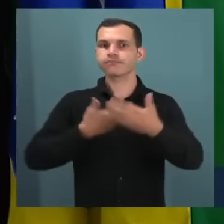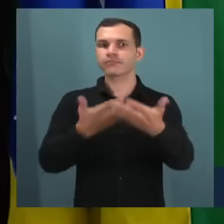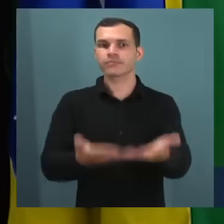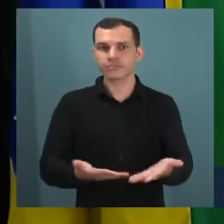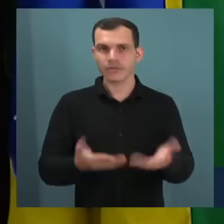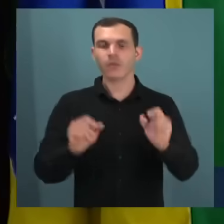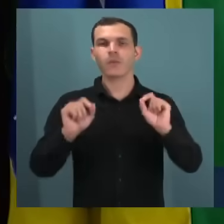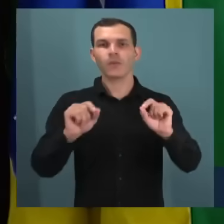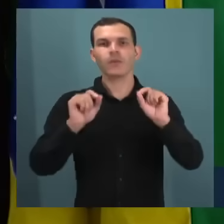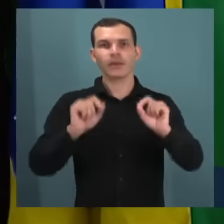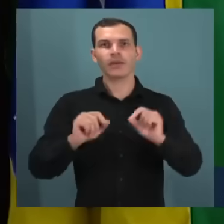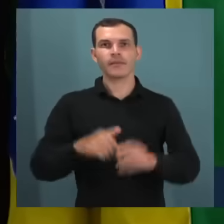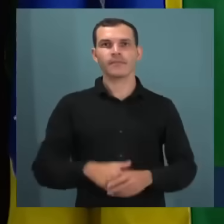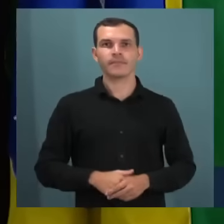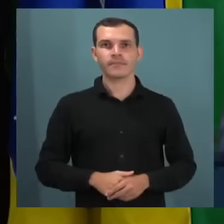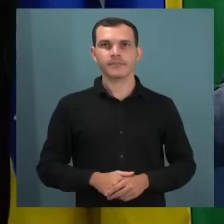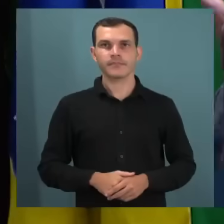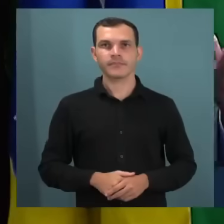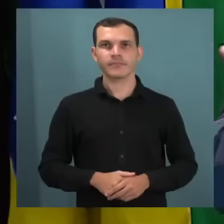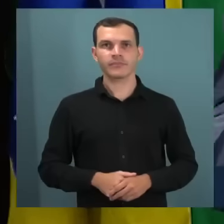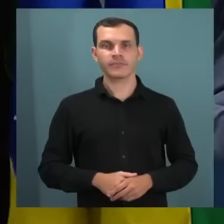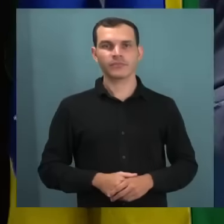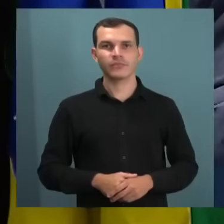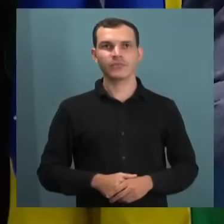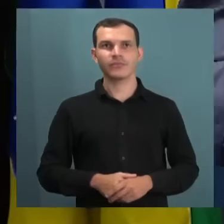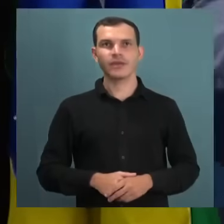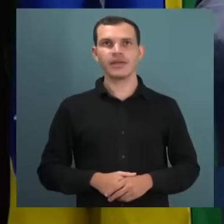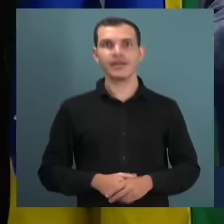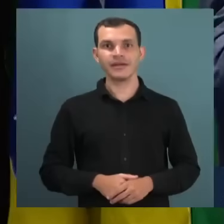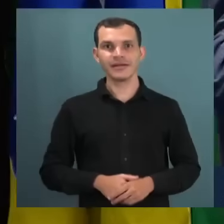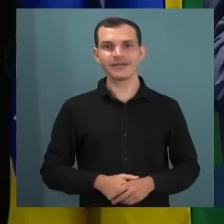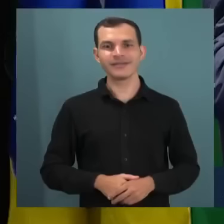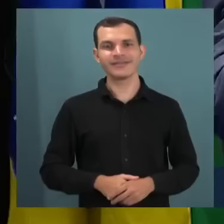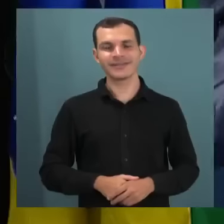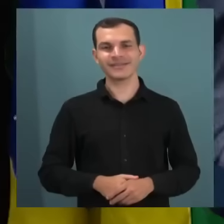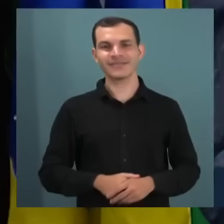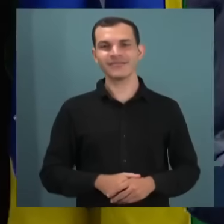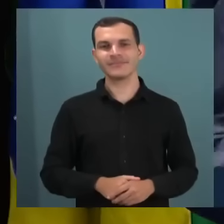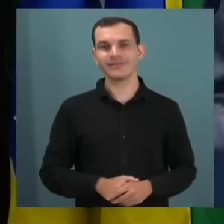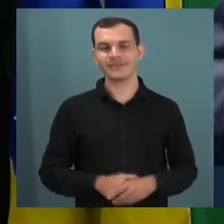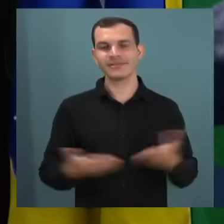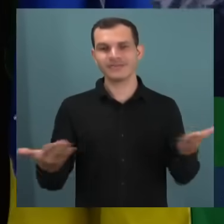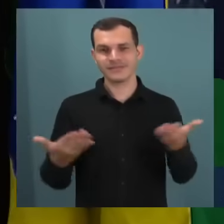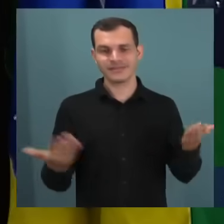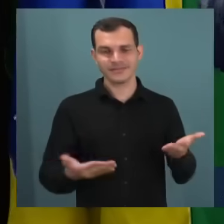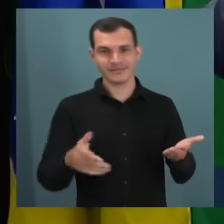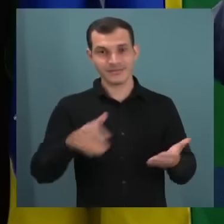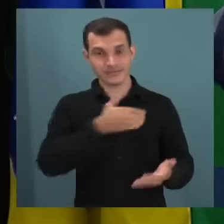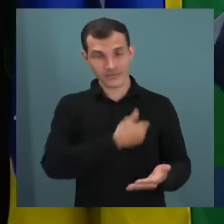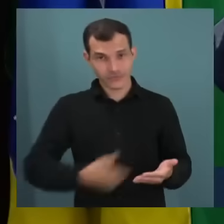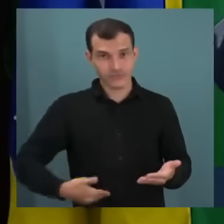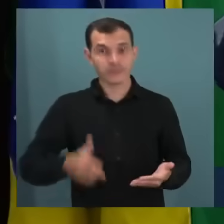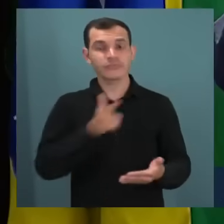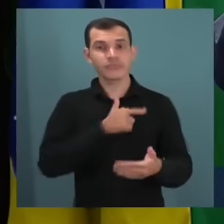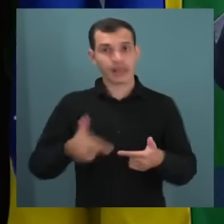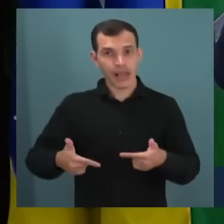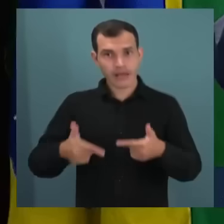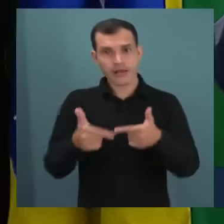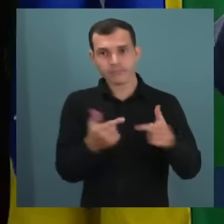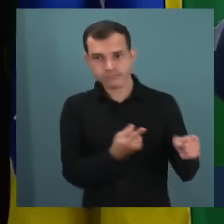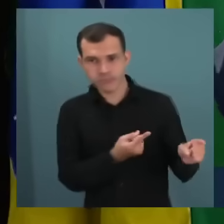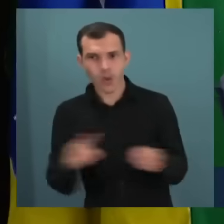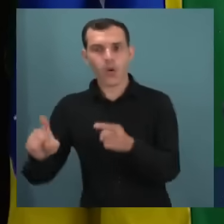Desse presidencialismo de coalizão, que me parece que era confortável para este governo, ao enfrentamento ao Congresso